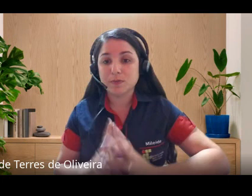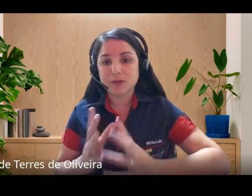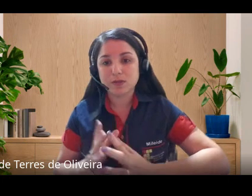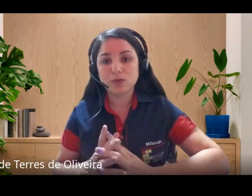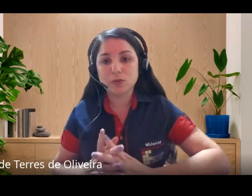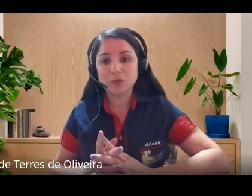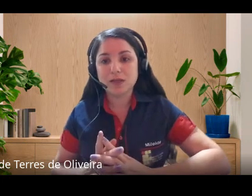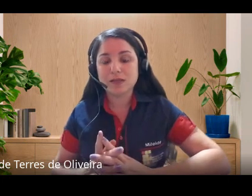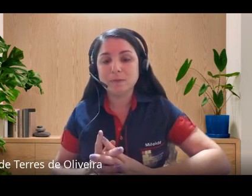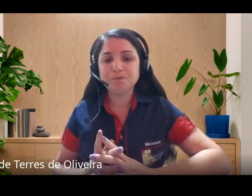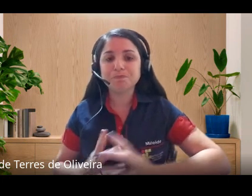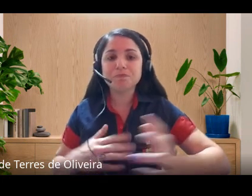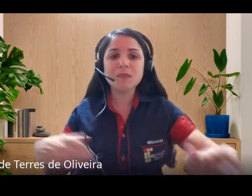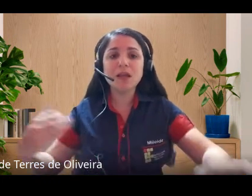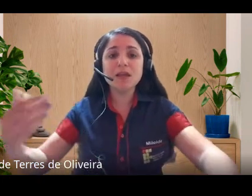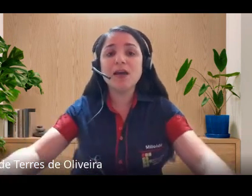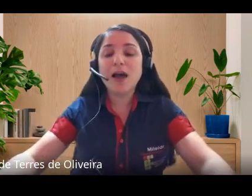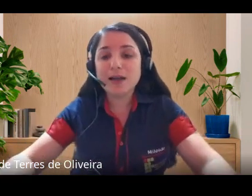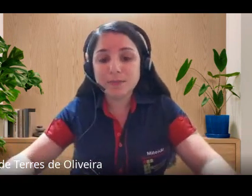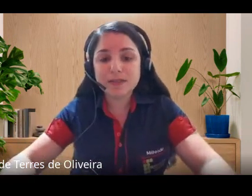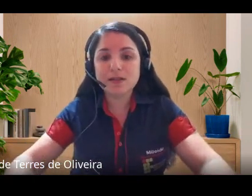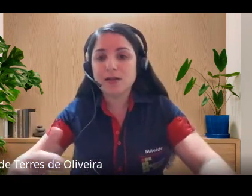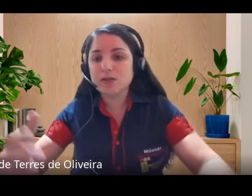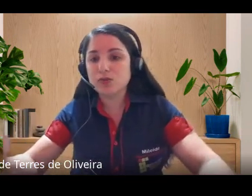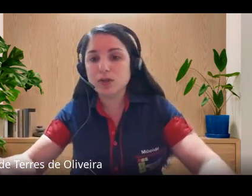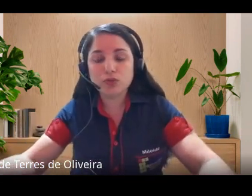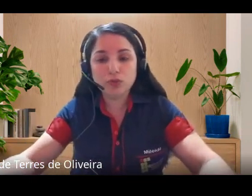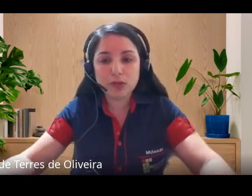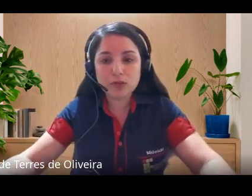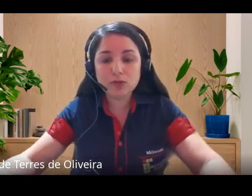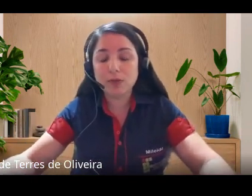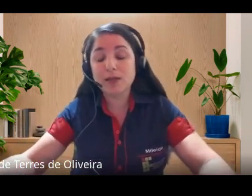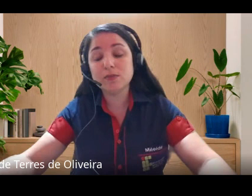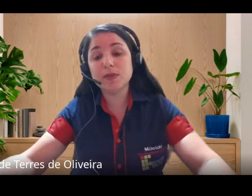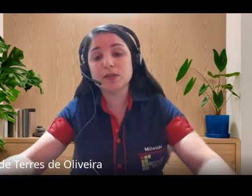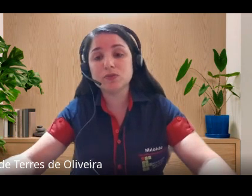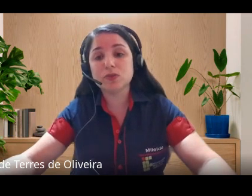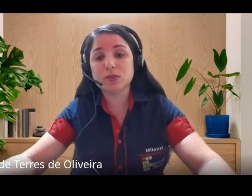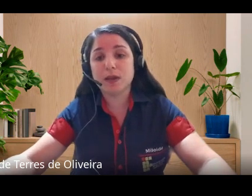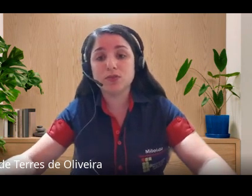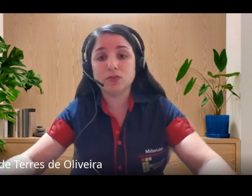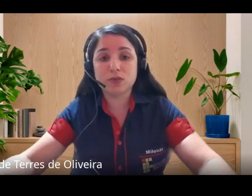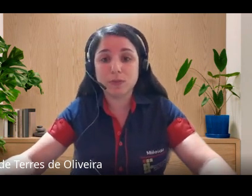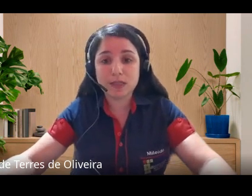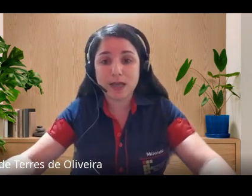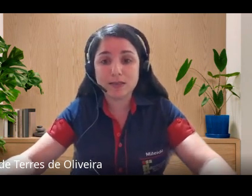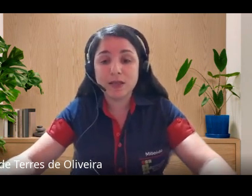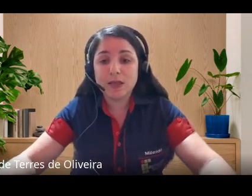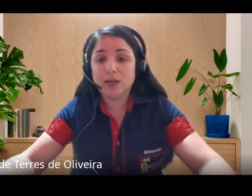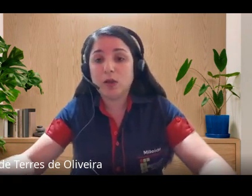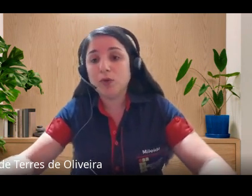frases, pensando no português, né? E a Libras, ela estuda tudo isso, mas pensando nos seus aspectos